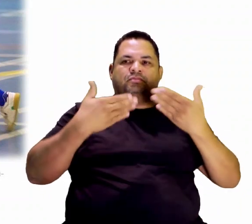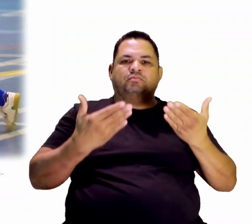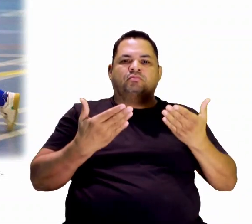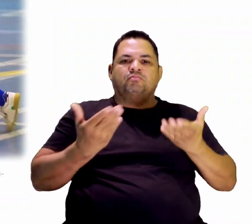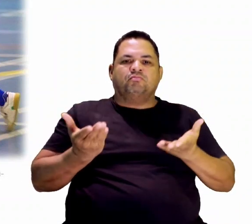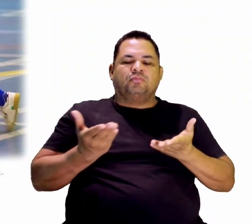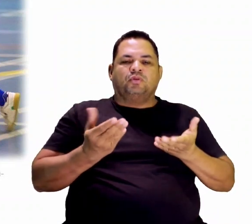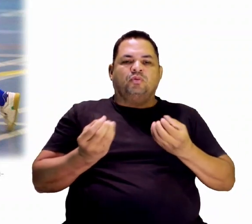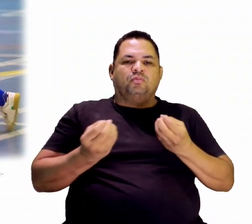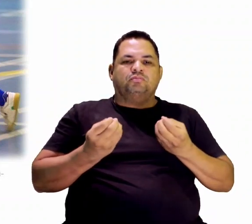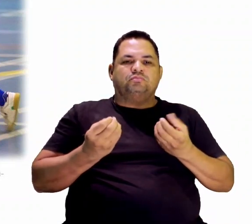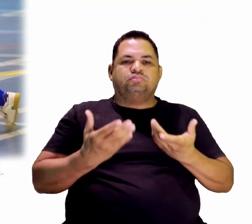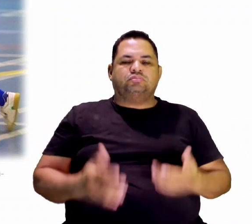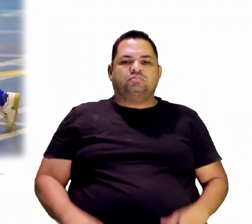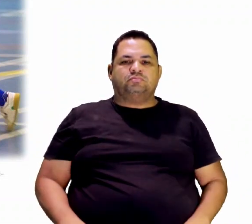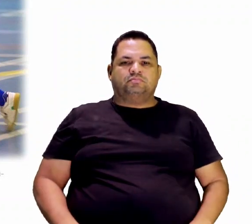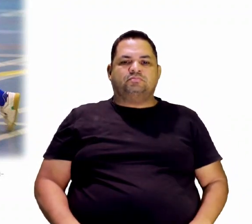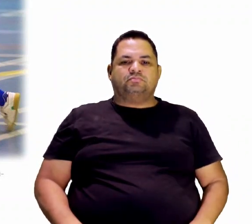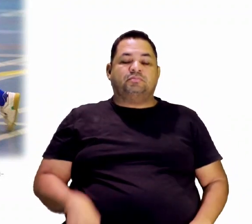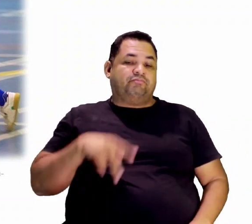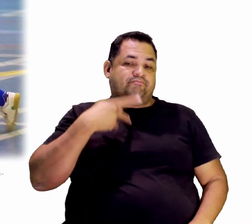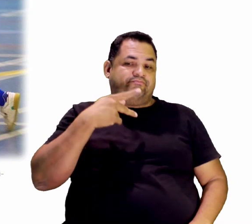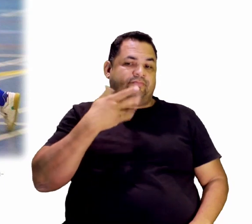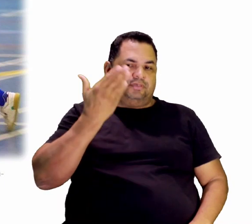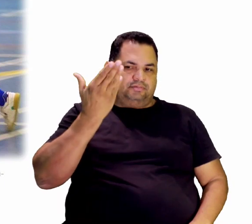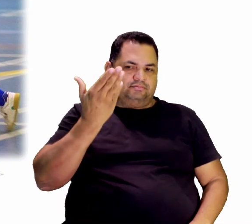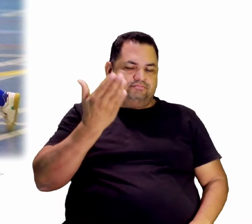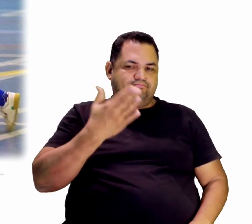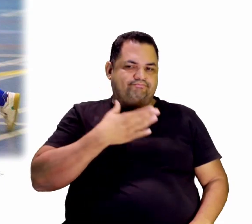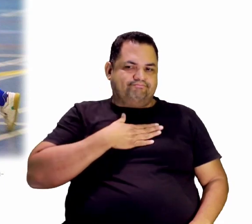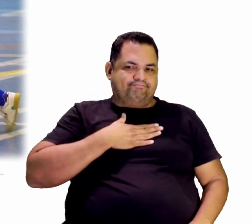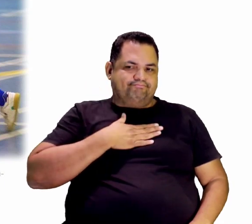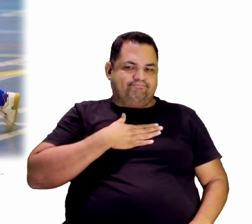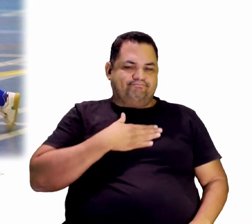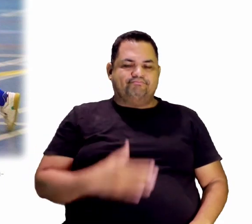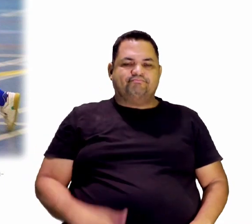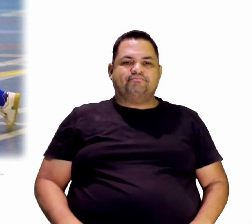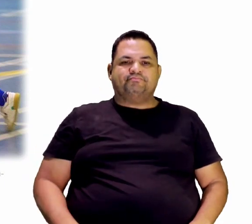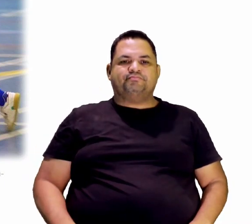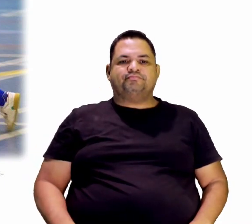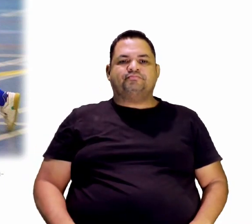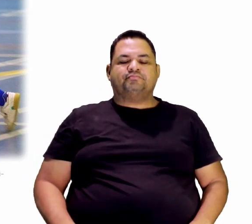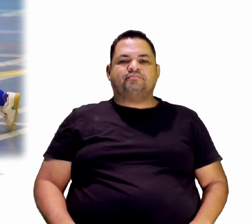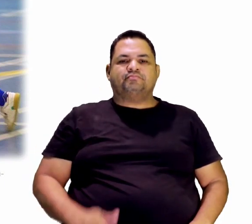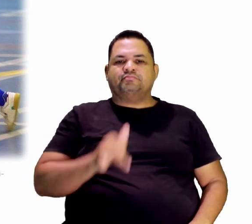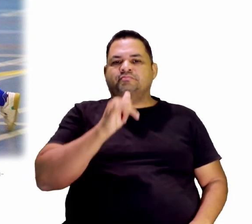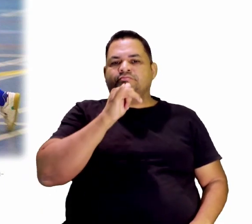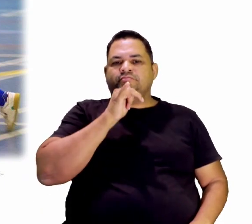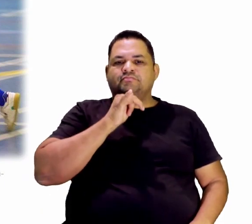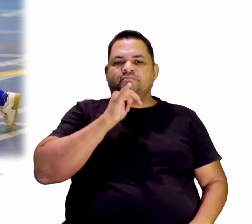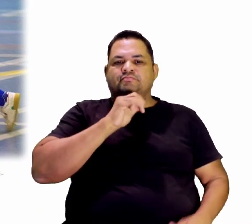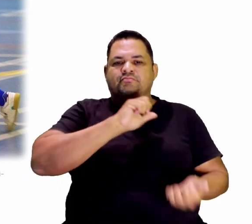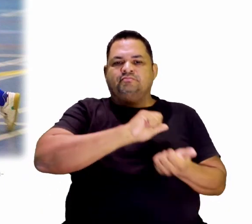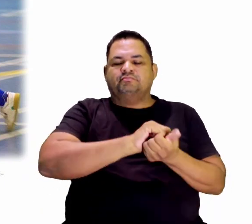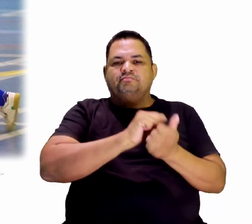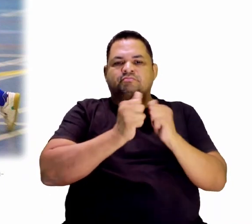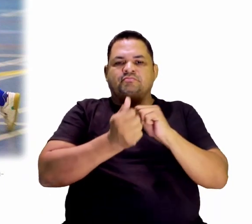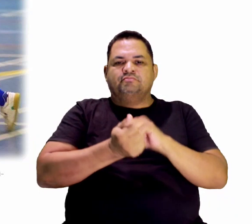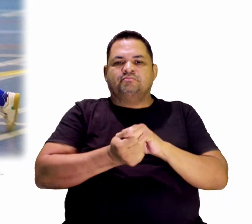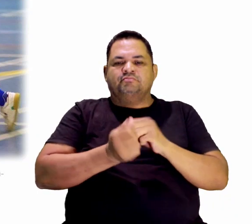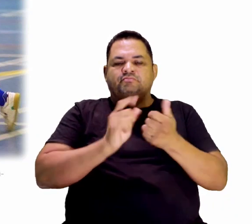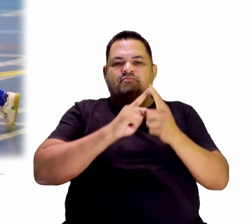a bandeja, o jump e o rebote também inseridos, certo? Então, nós temos esses